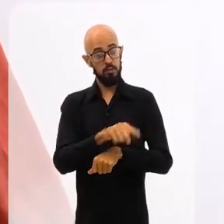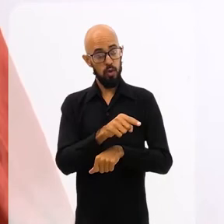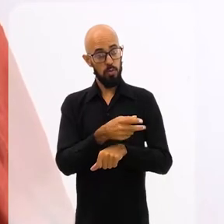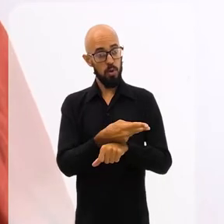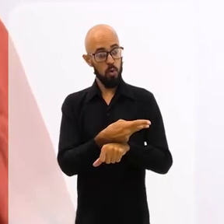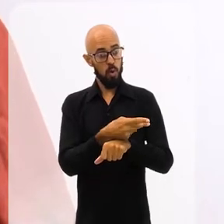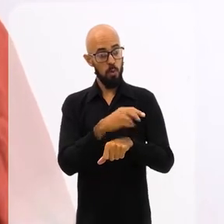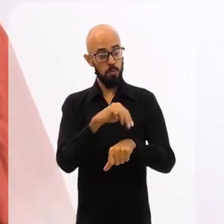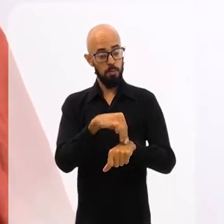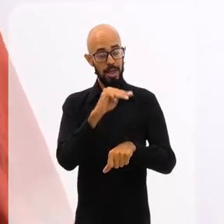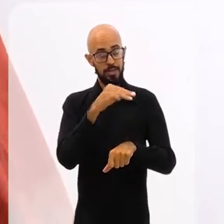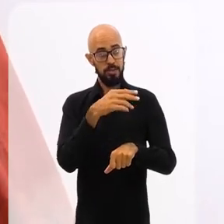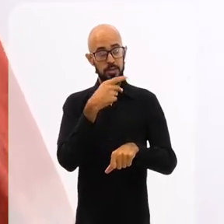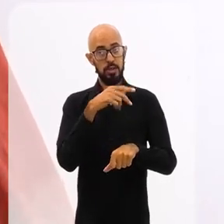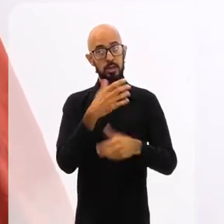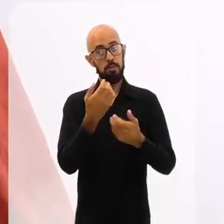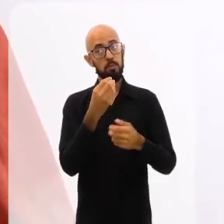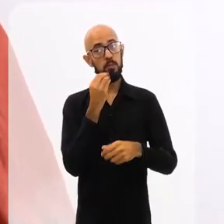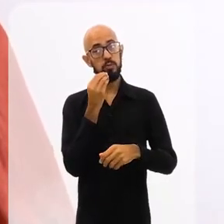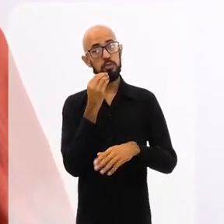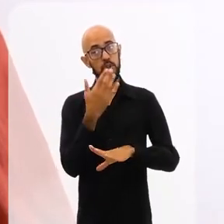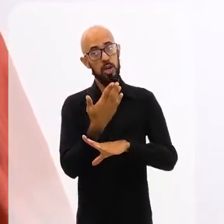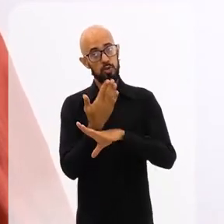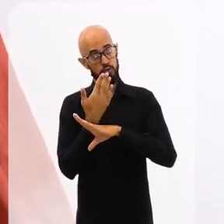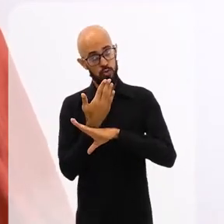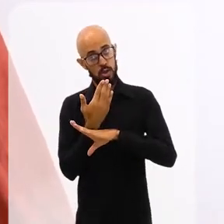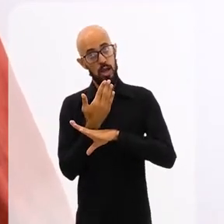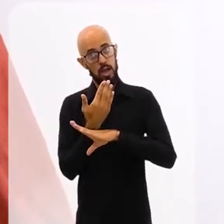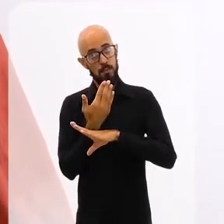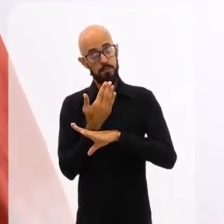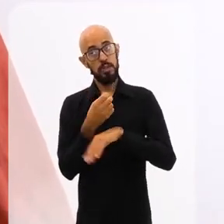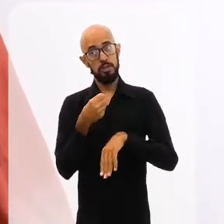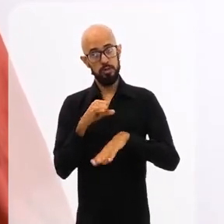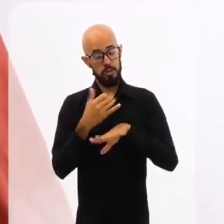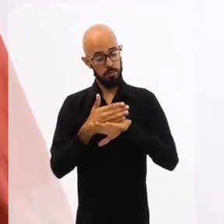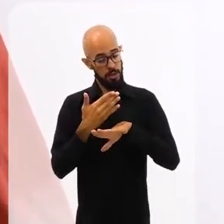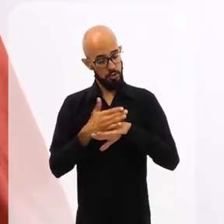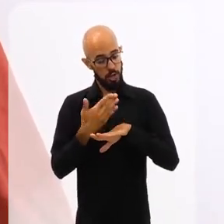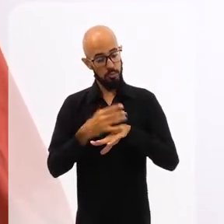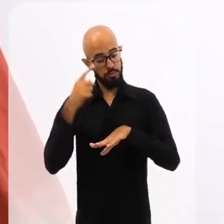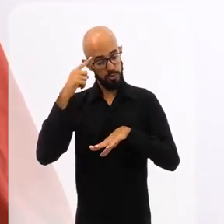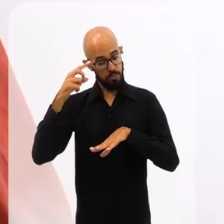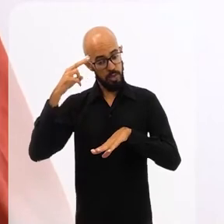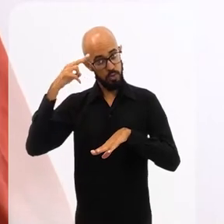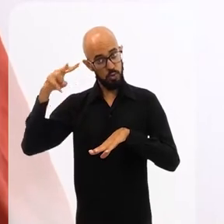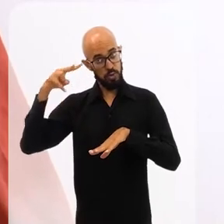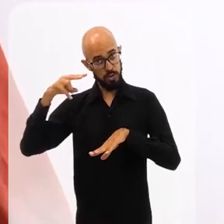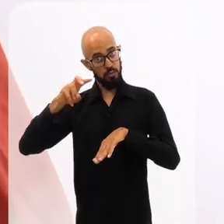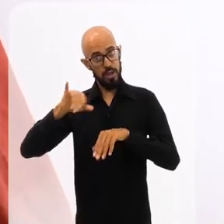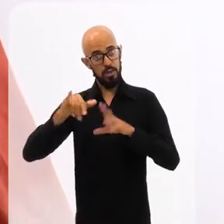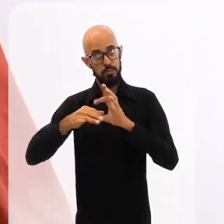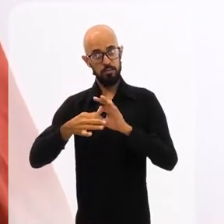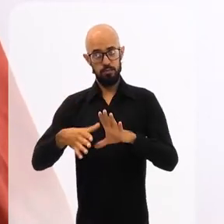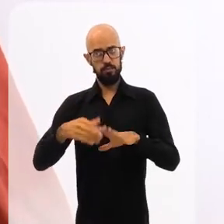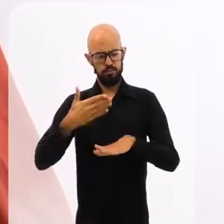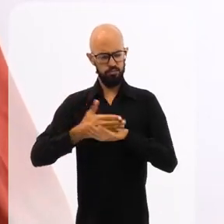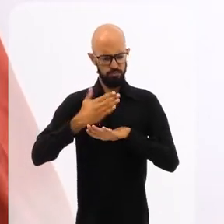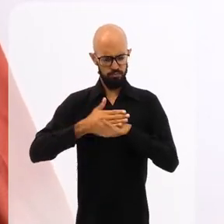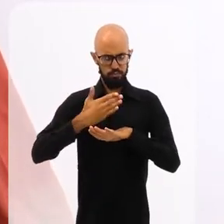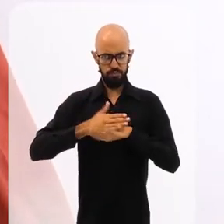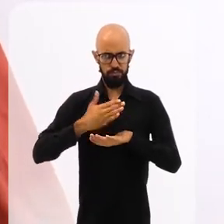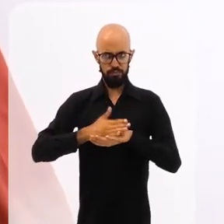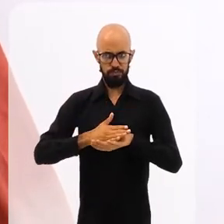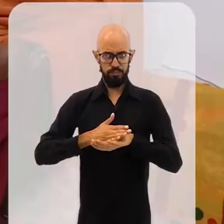disso. Ele procurou um mestre que disse que poderia ajudar. Aí ele disse, se você praticar isso durante uma semana, ou duas, você se liberta disso.